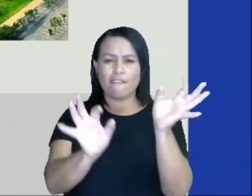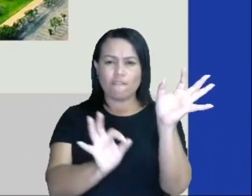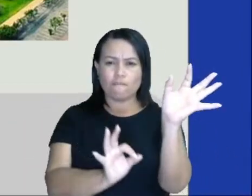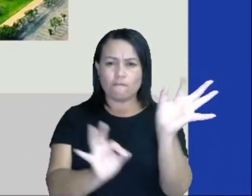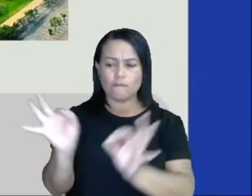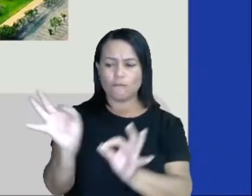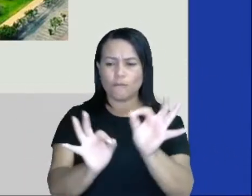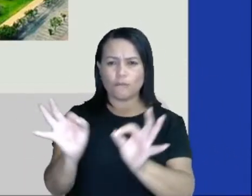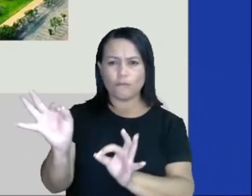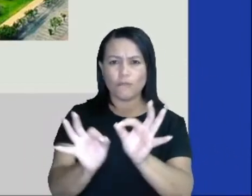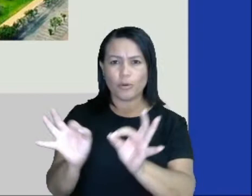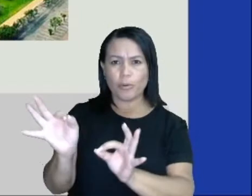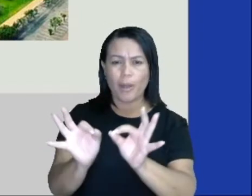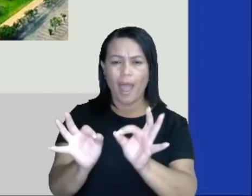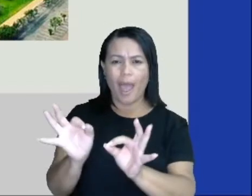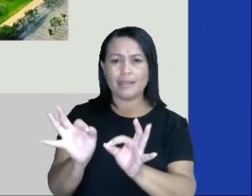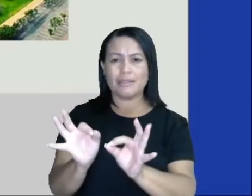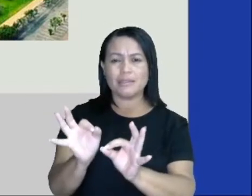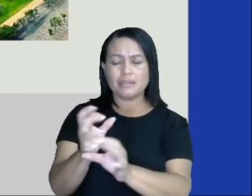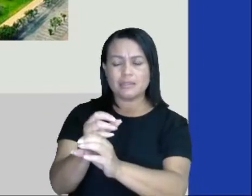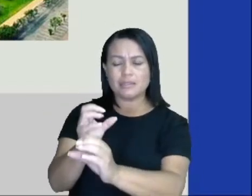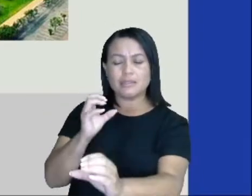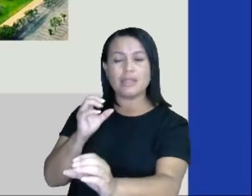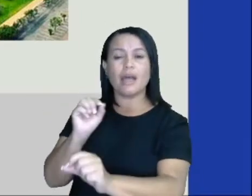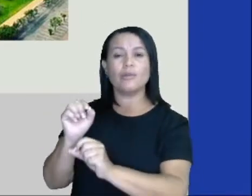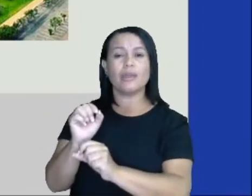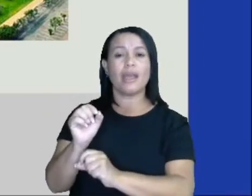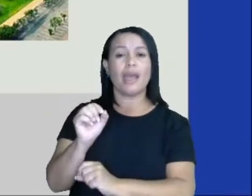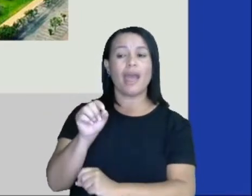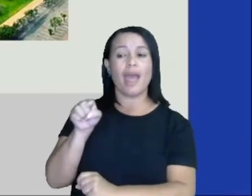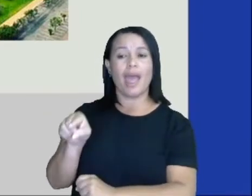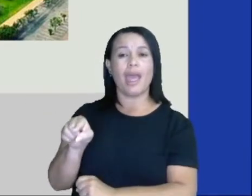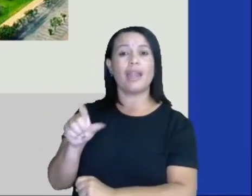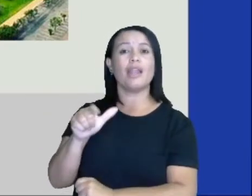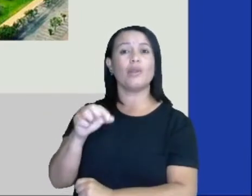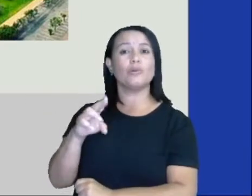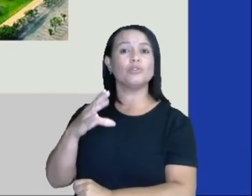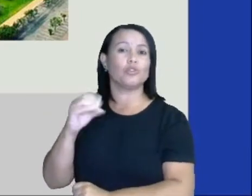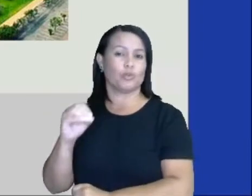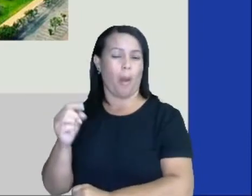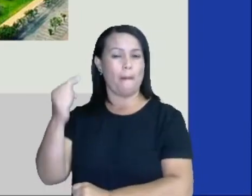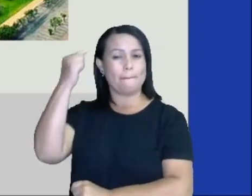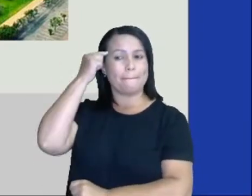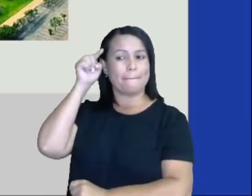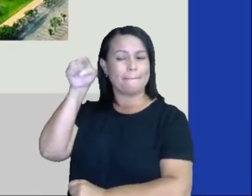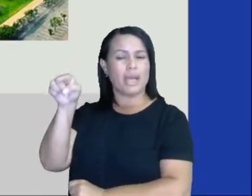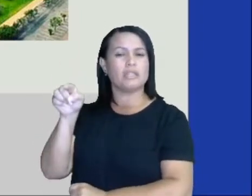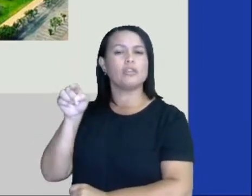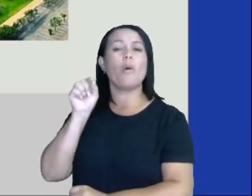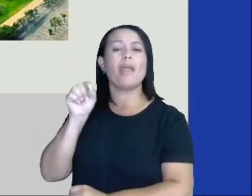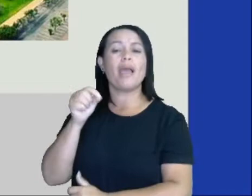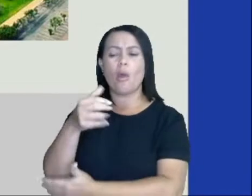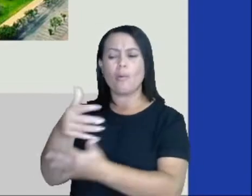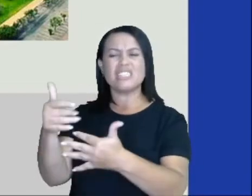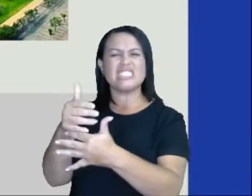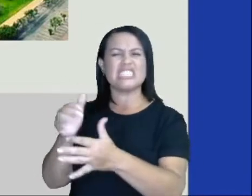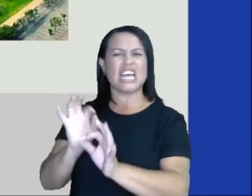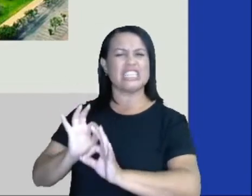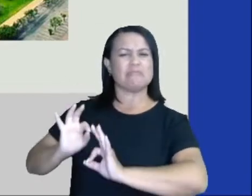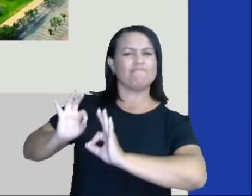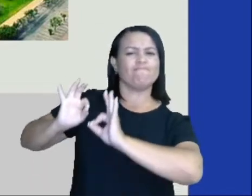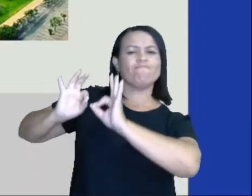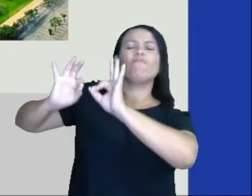projetada na intenção de ser o maior urbanista, Lúcio Costa, para ser uma cidade não só